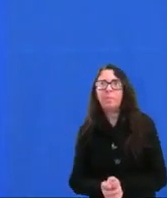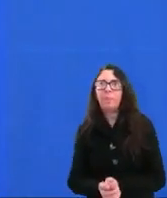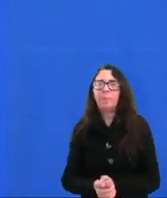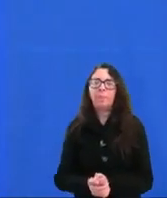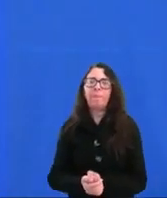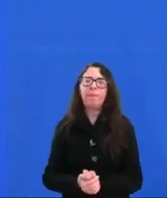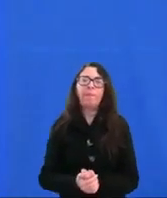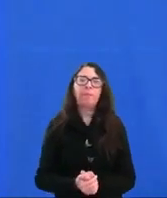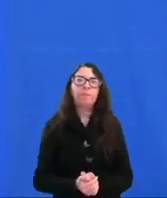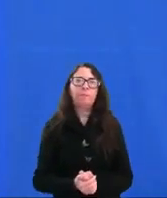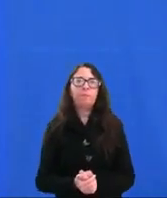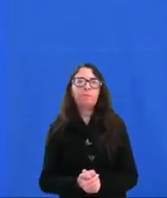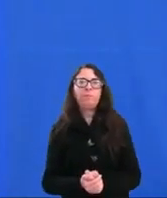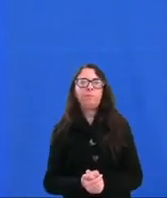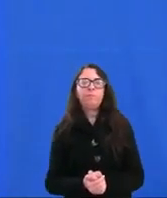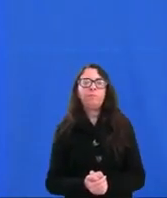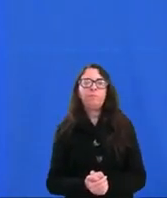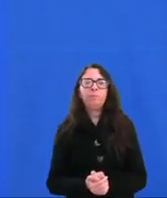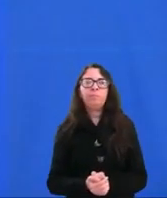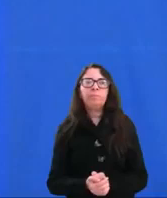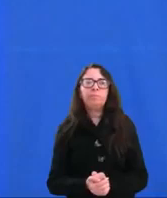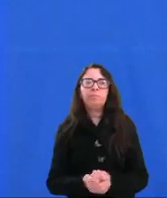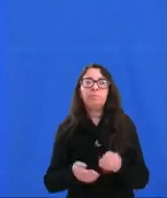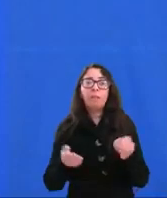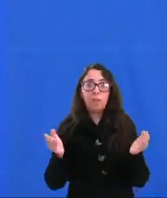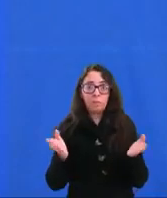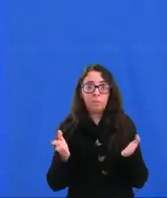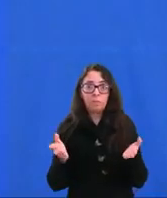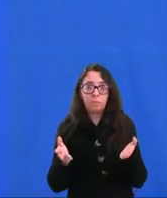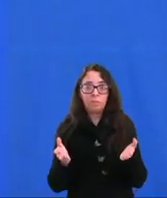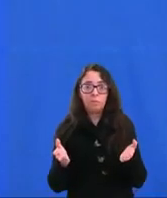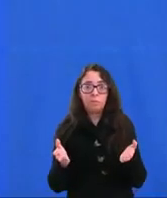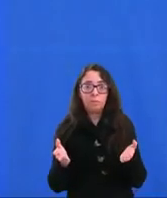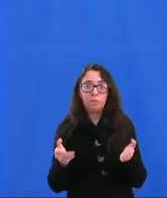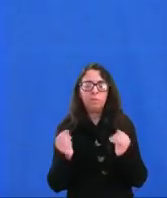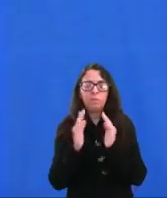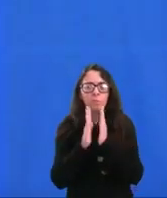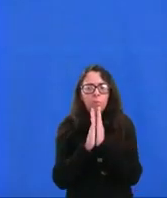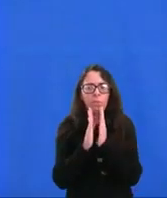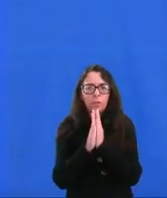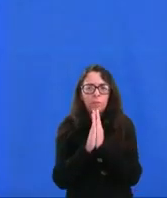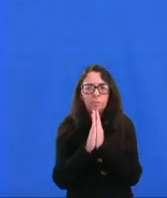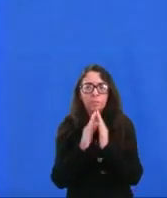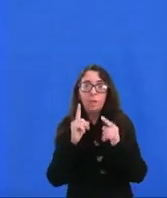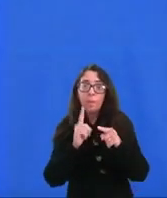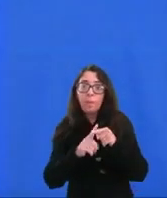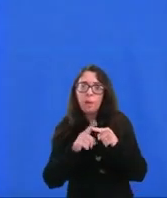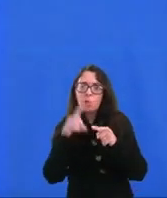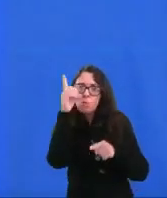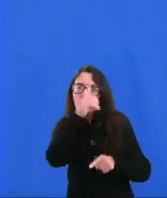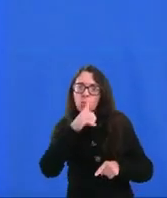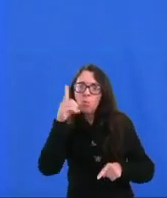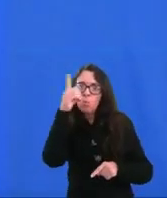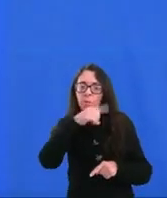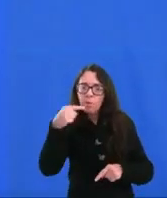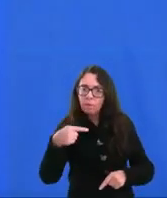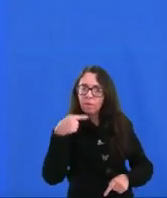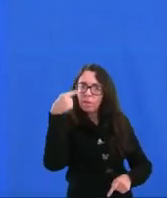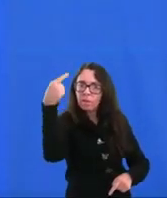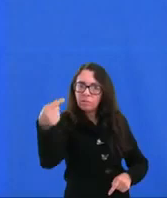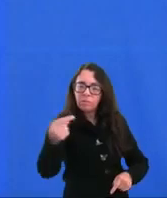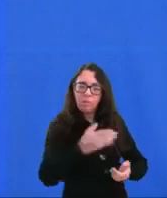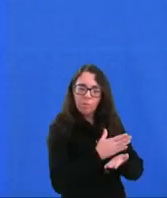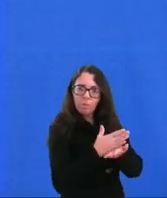Vamos fazer a oração final de agradecimento ao nosso Deus. Amém? Senhor nosso Deus,